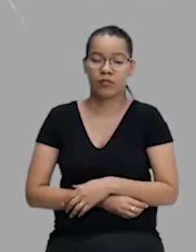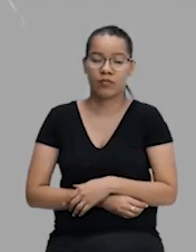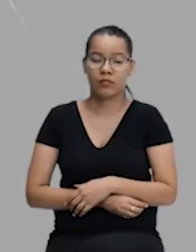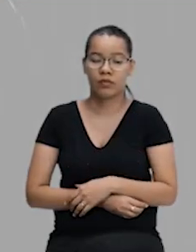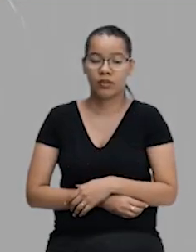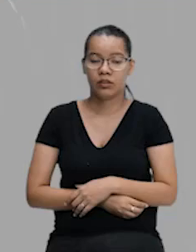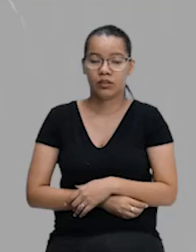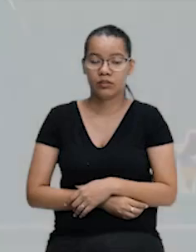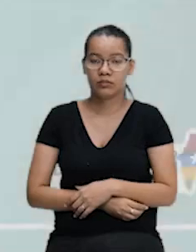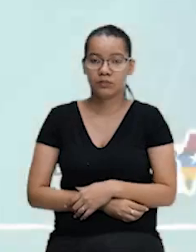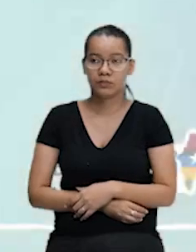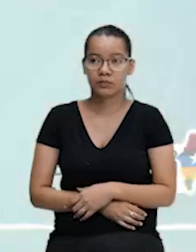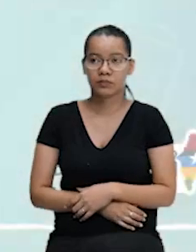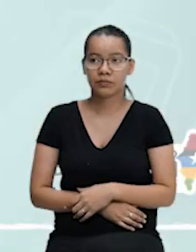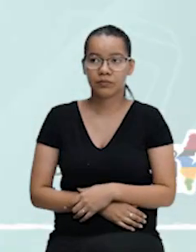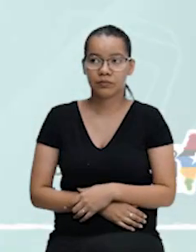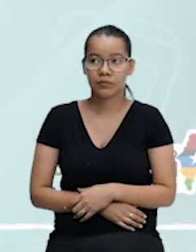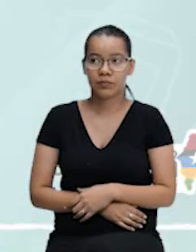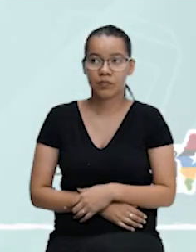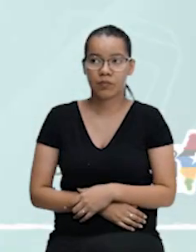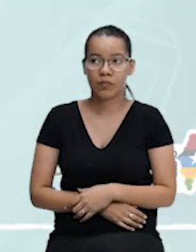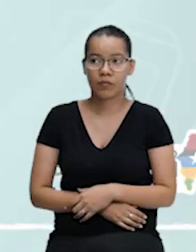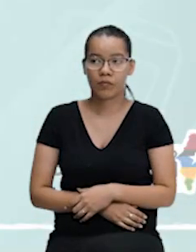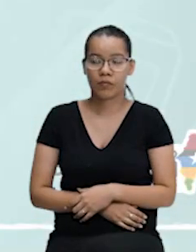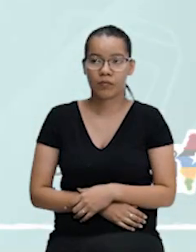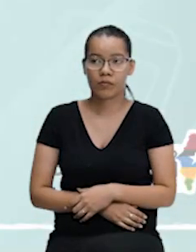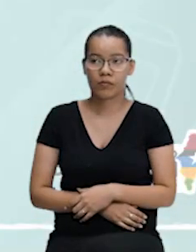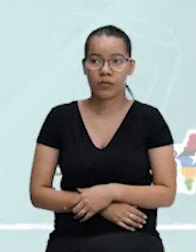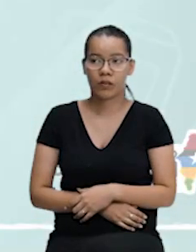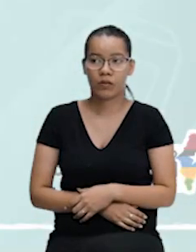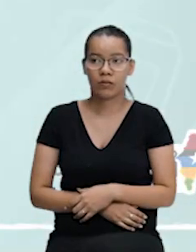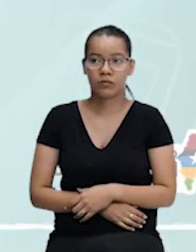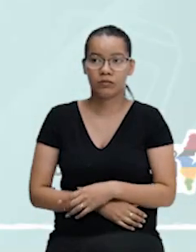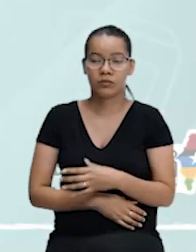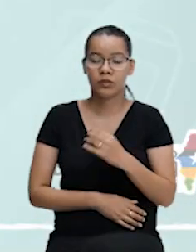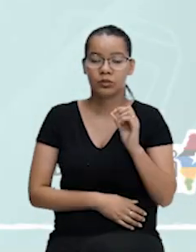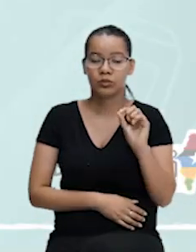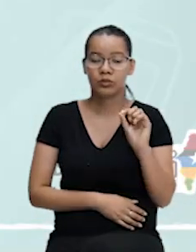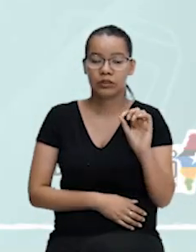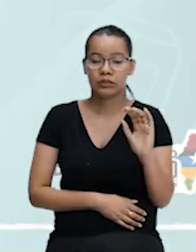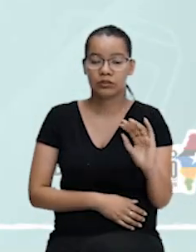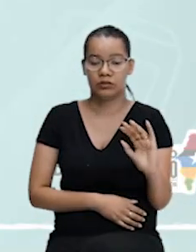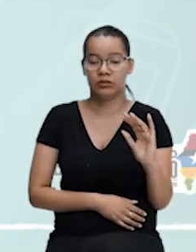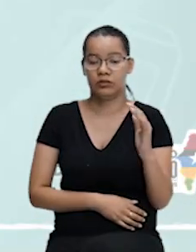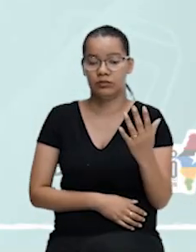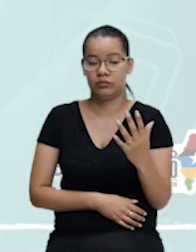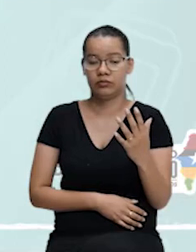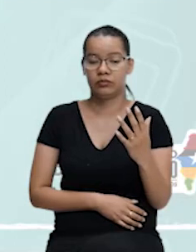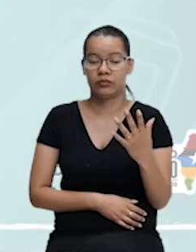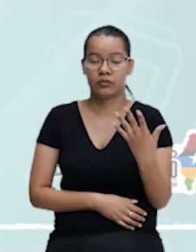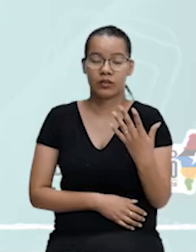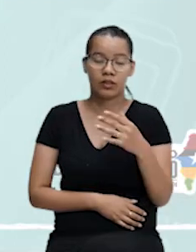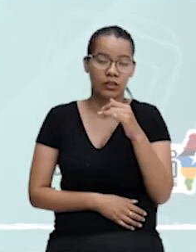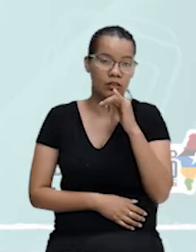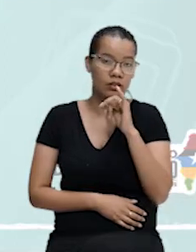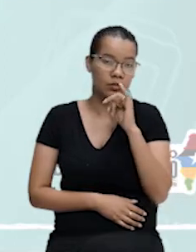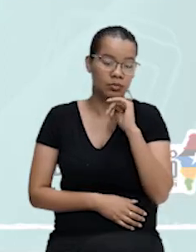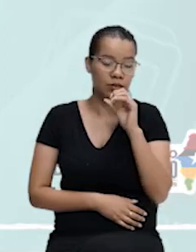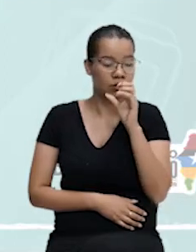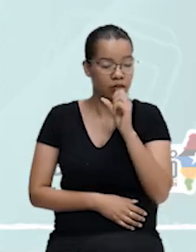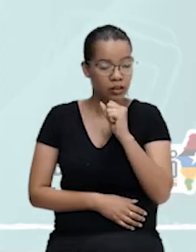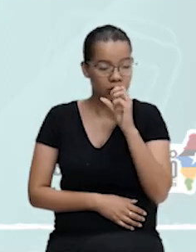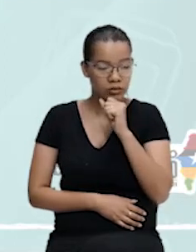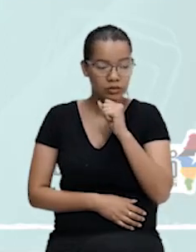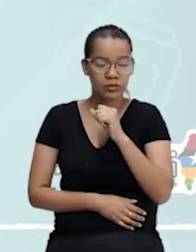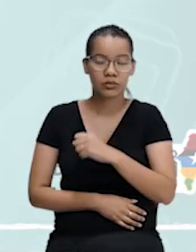de octila, certo? Octila. Então, o que acontece? É a essência da laranja.